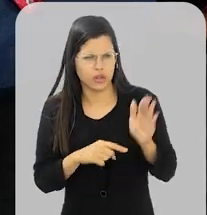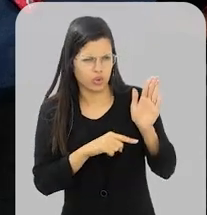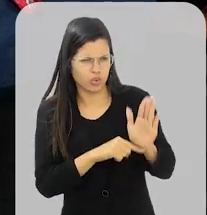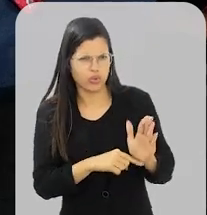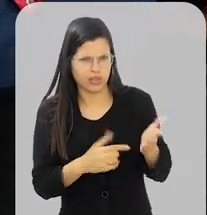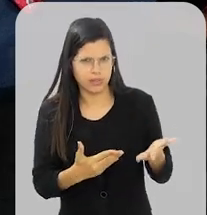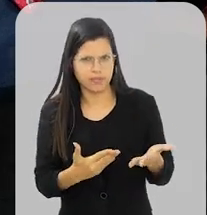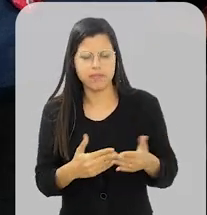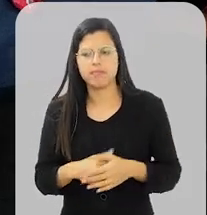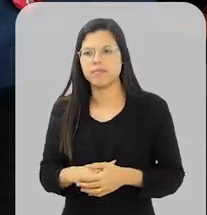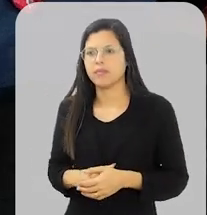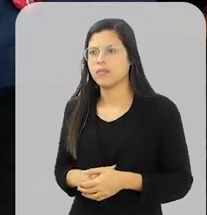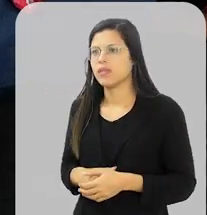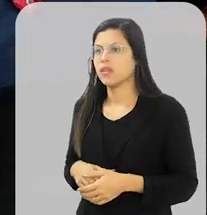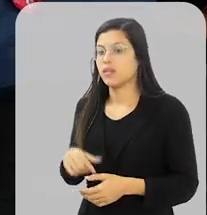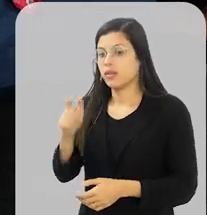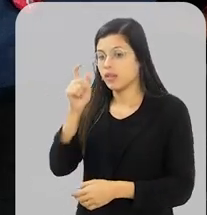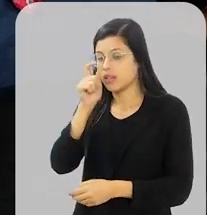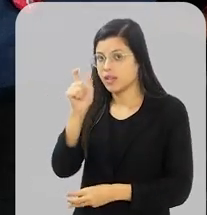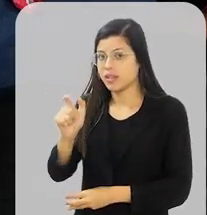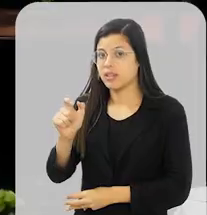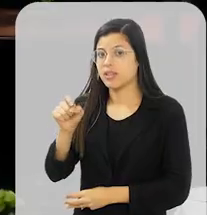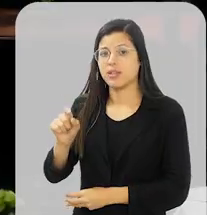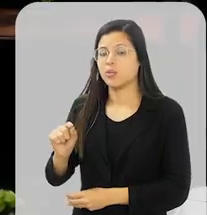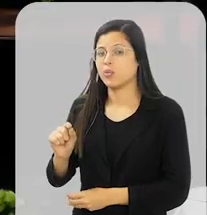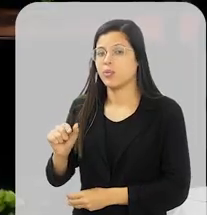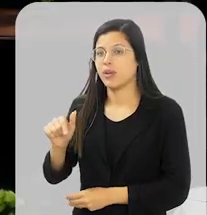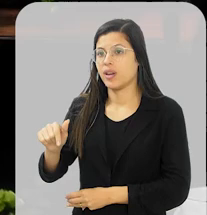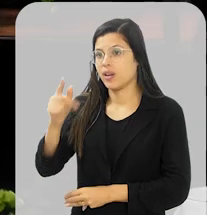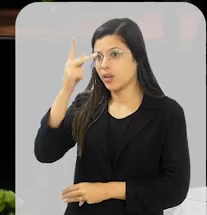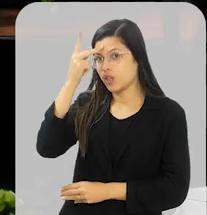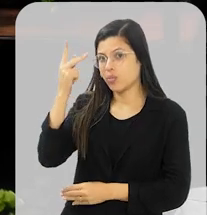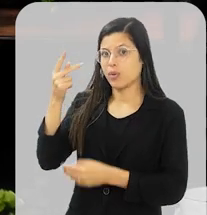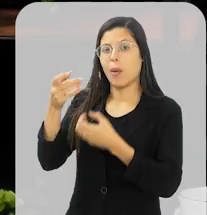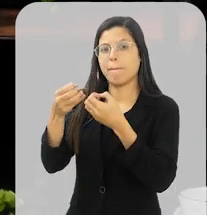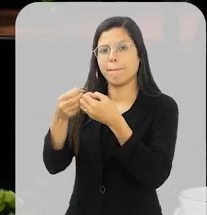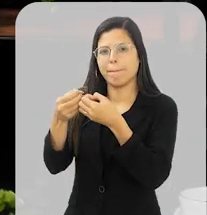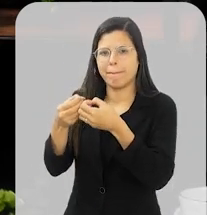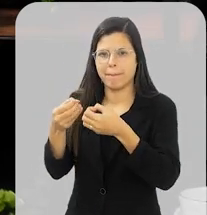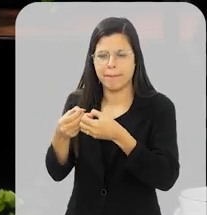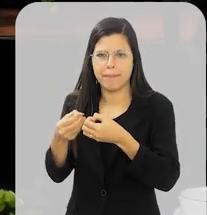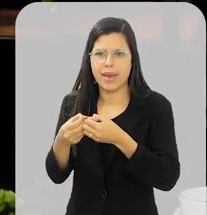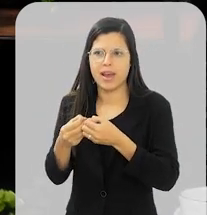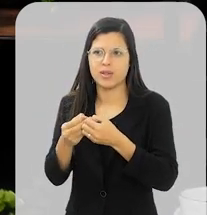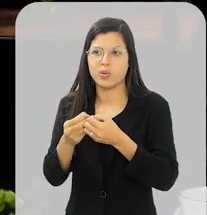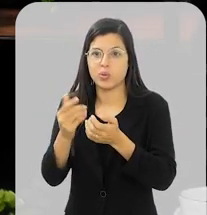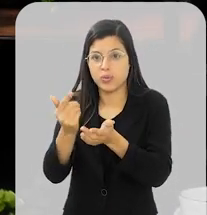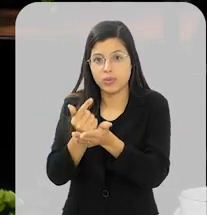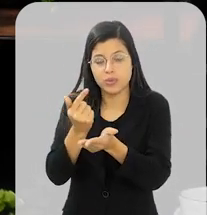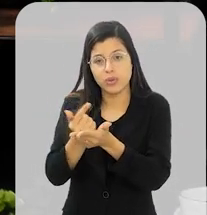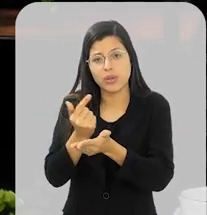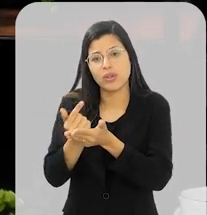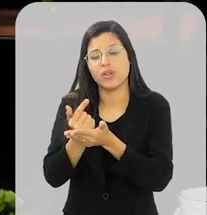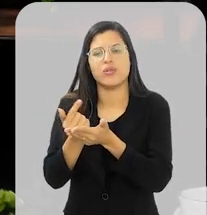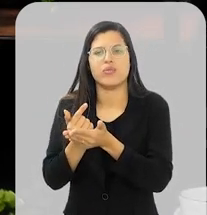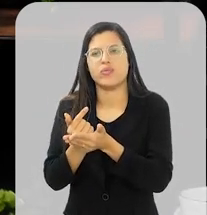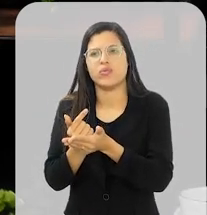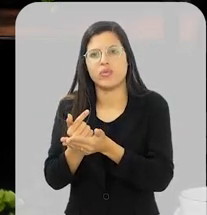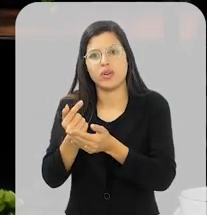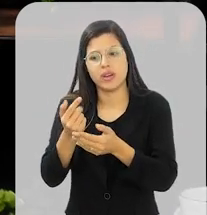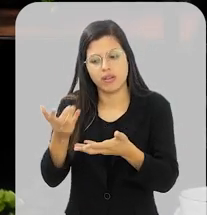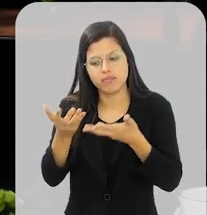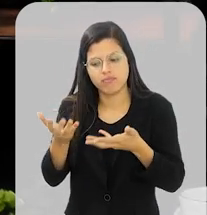Isso também ajuda? Então, o interessante é isso, né? Colocar as pessoas bem próximas aos livros que elas